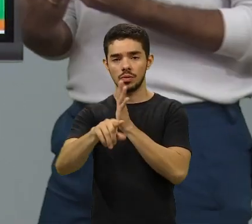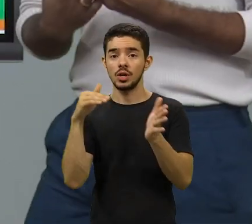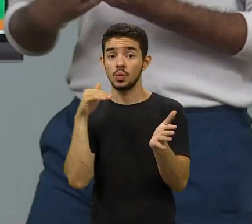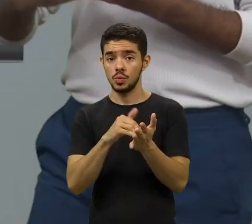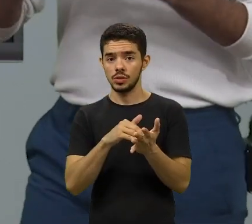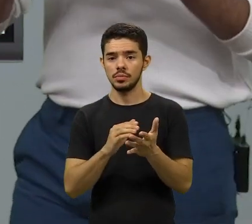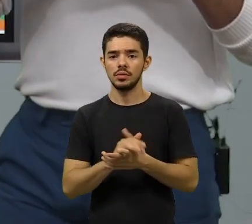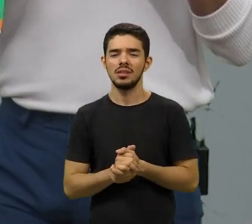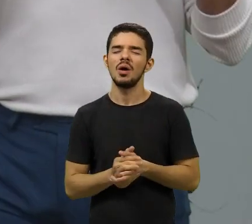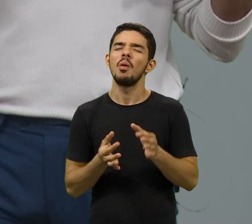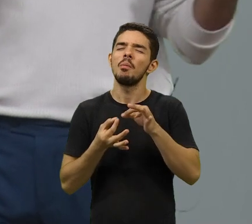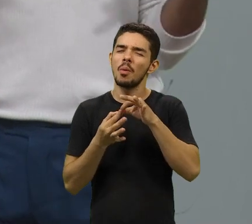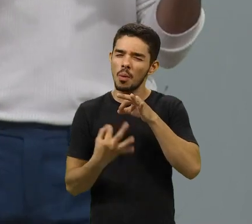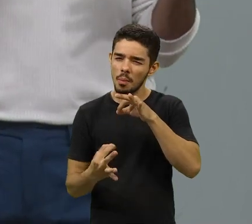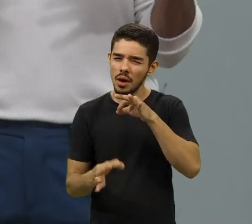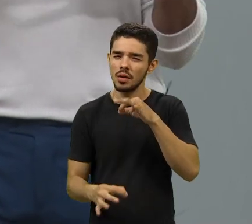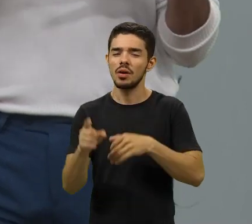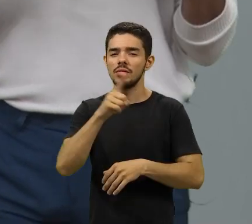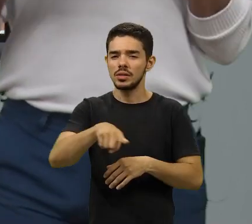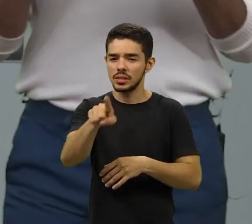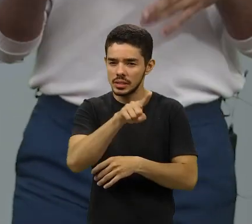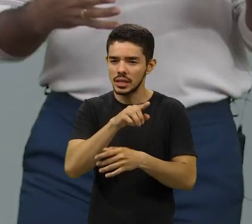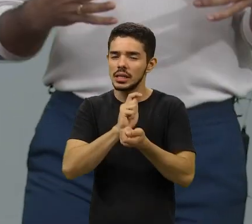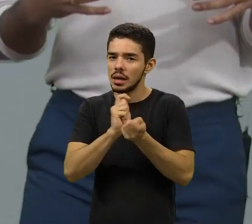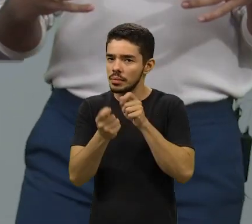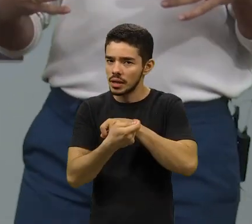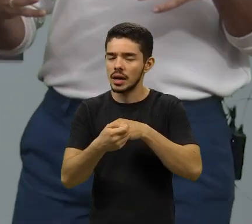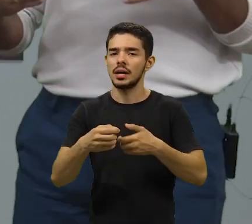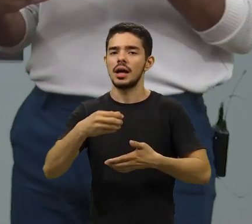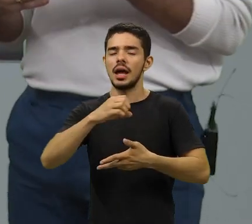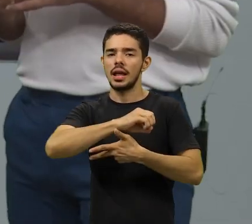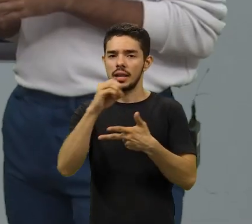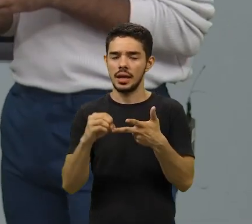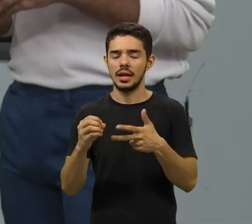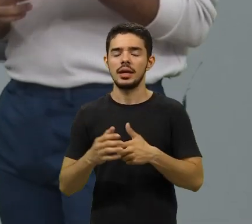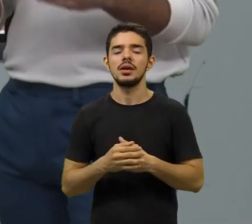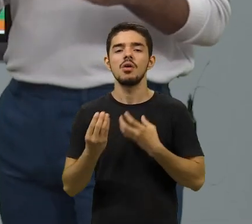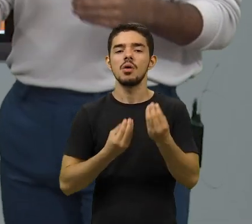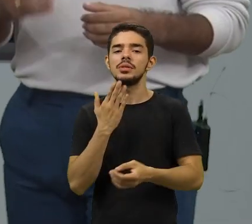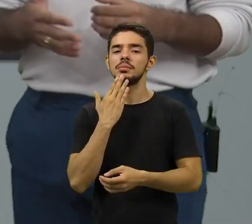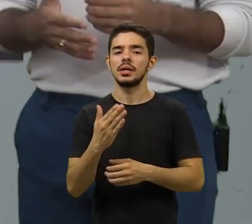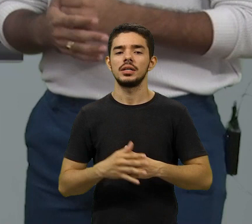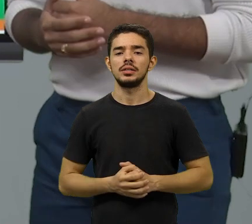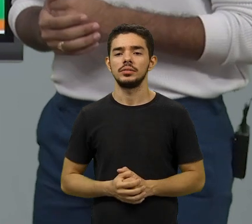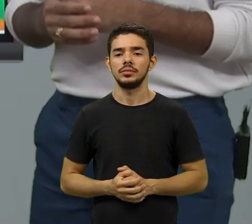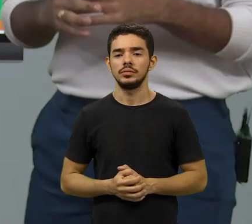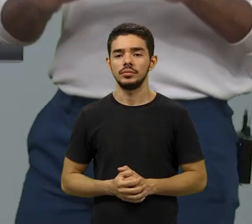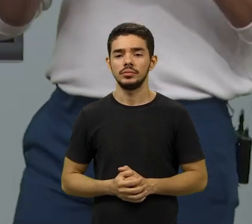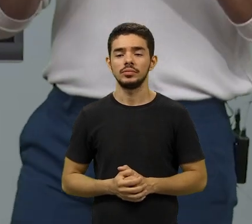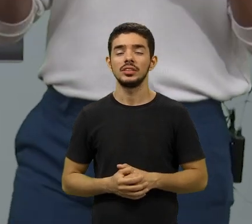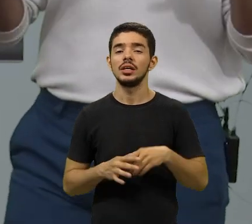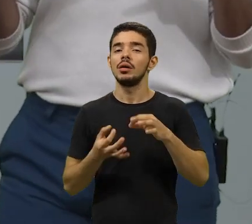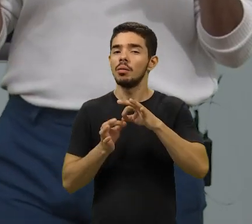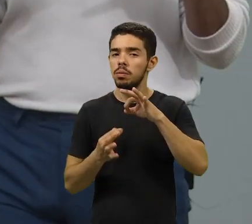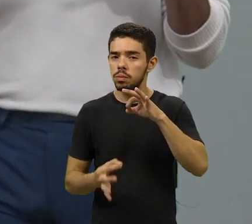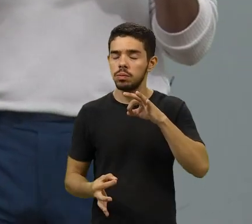e última. Essa é um pouco maior, para vocês se adaptarem já às questões do Enem e ver como é que eles pedem as questões. Essa daqui é um